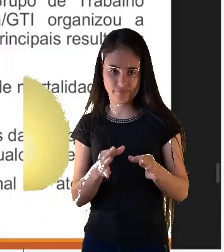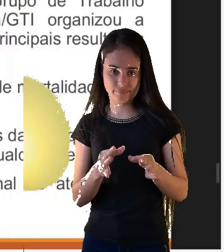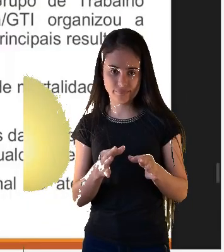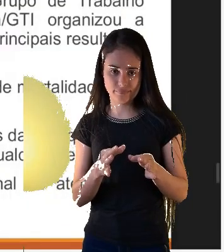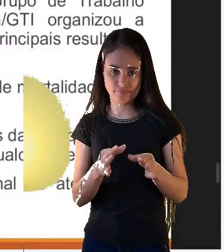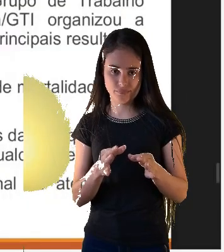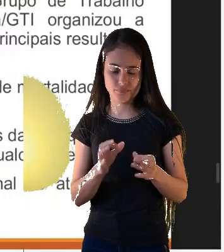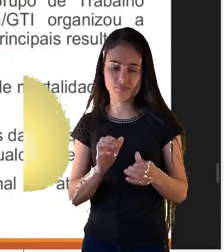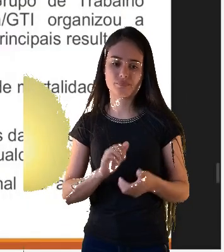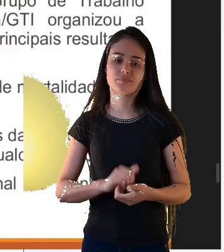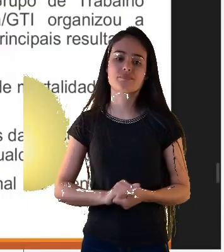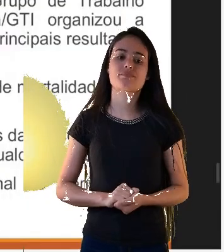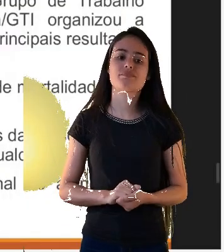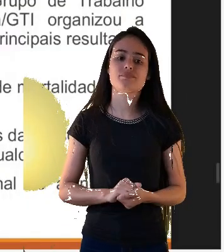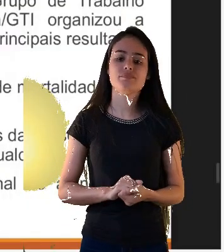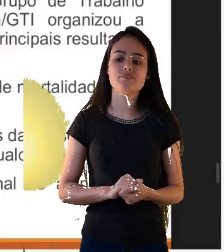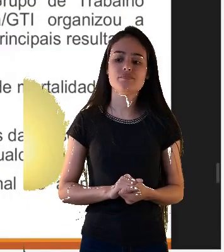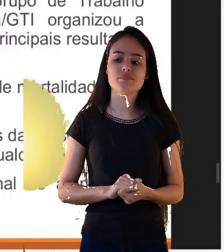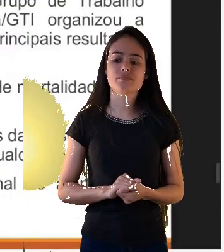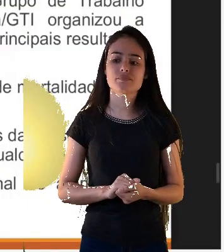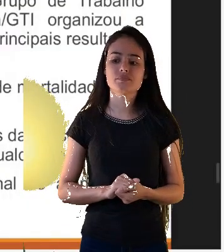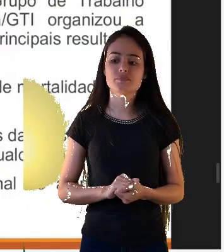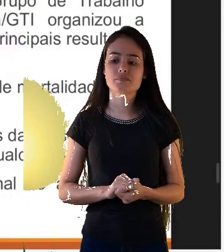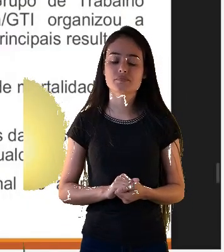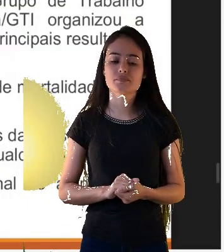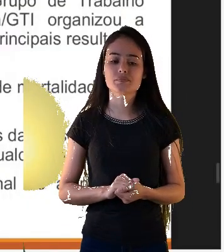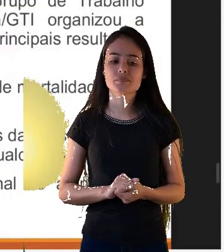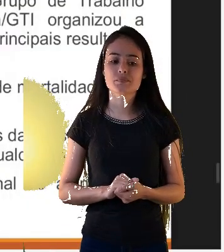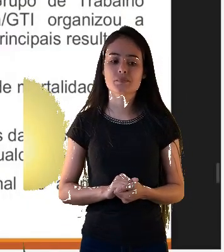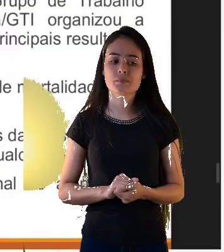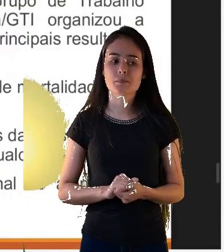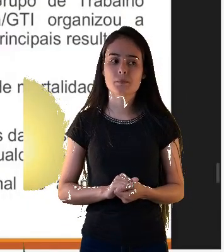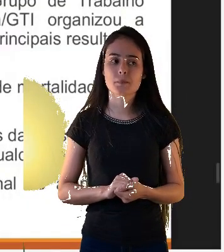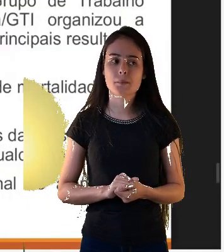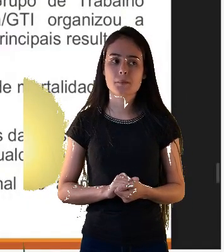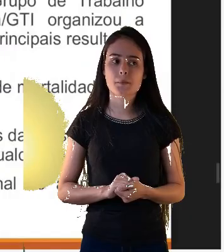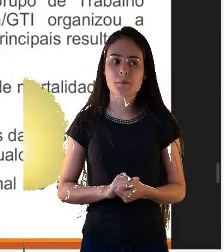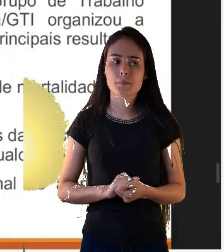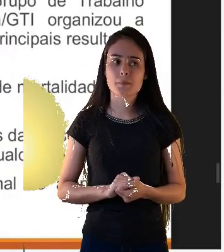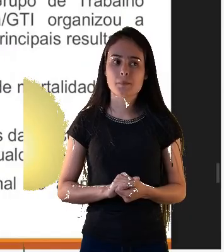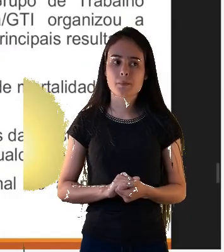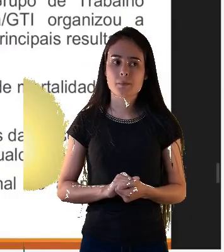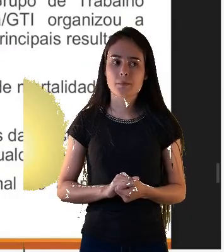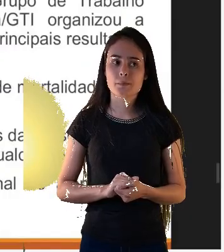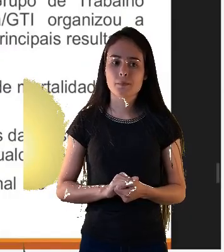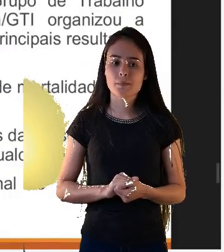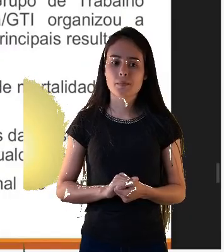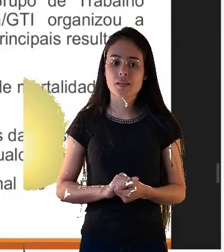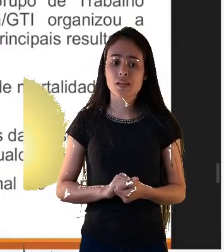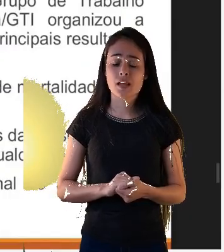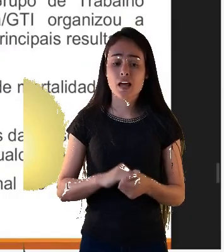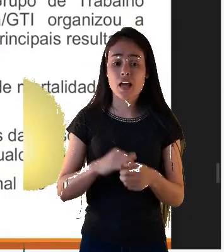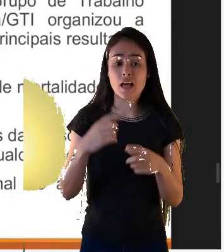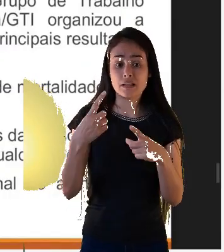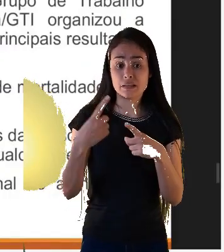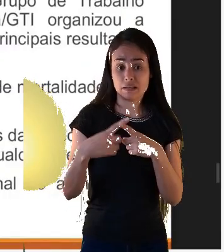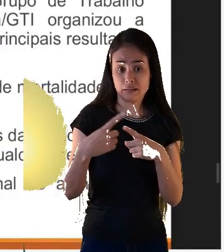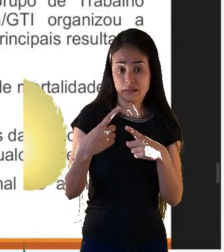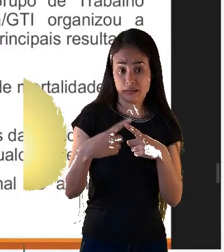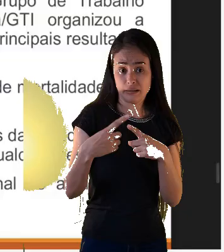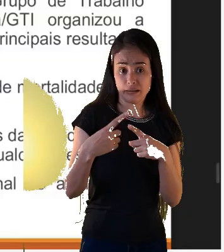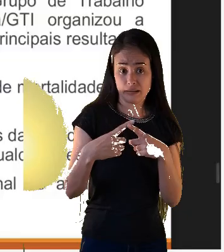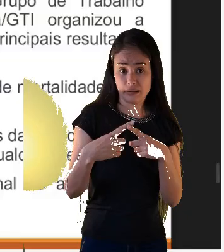gente poder fazer pesquisas, né, em torno da saúde da população negra, né? Primeiro foi